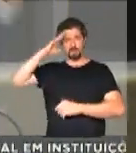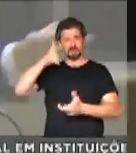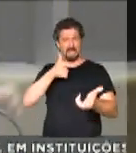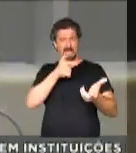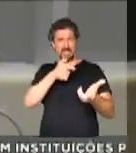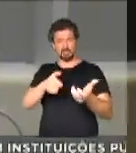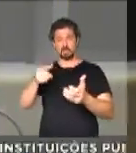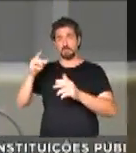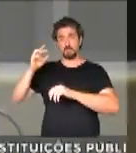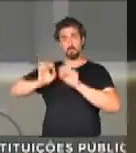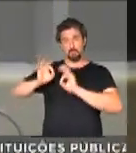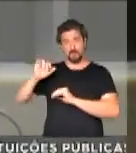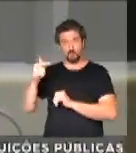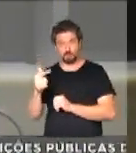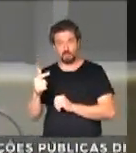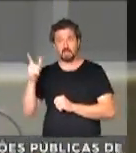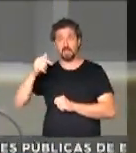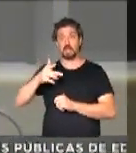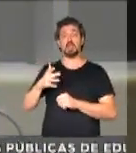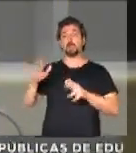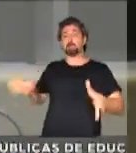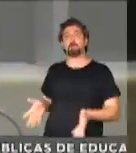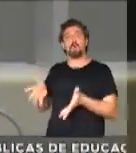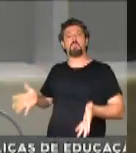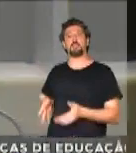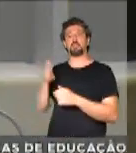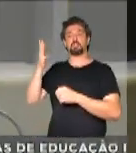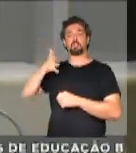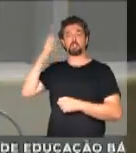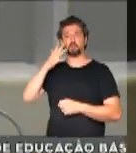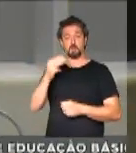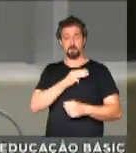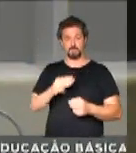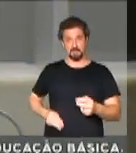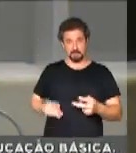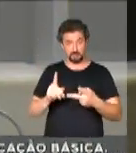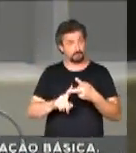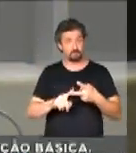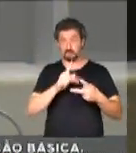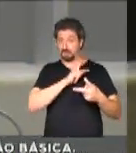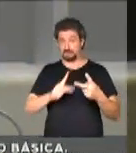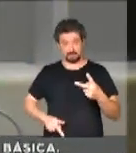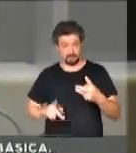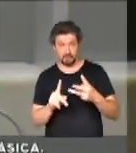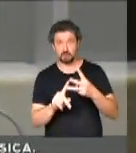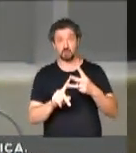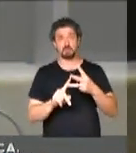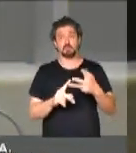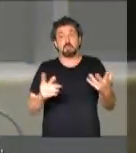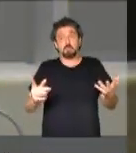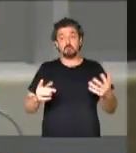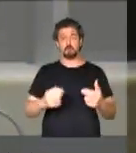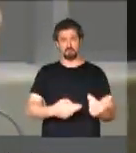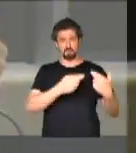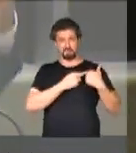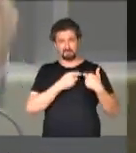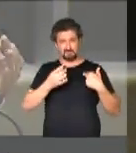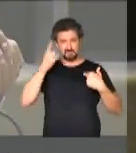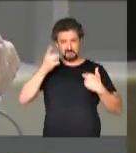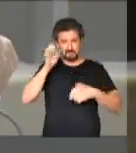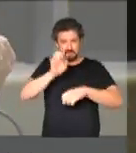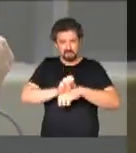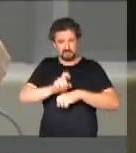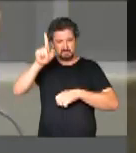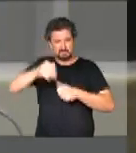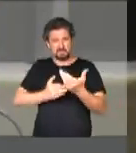atiraram, despreparados, foram movidos por um discurso de ódio de presidentes, ministros e outros. A decisão dos deputados estaduais é de aprovar porte